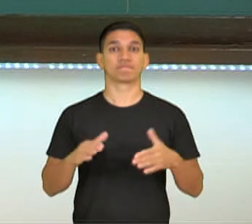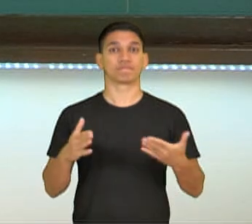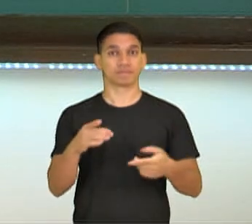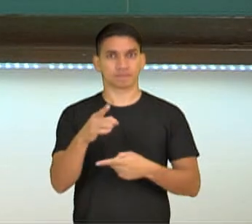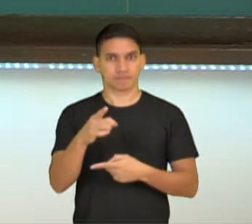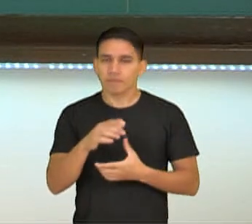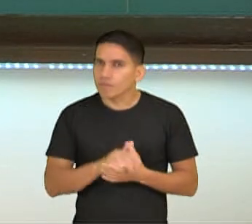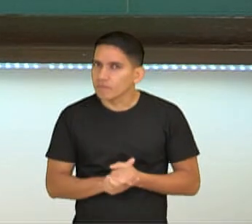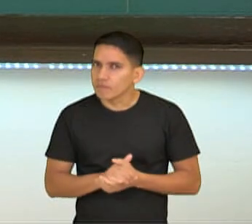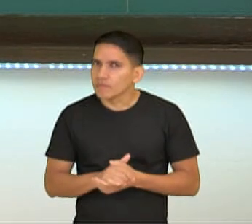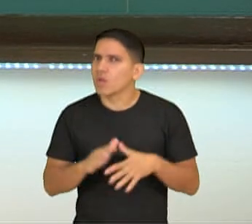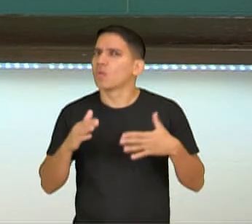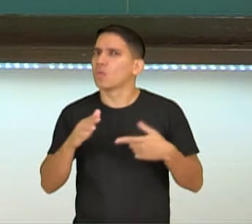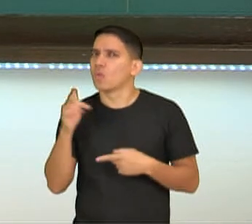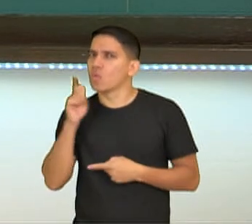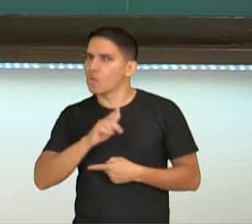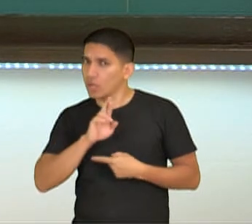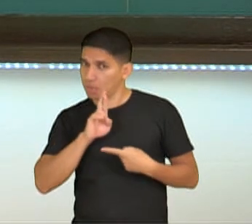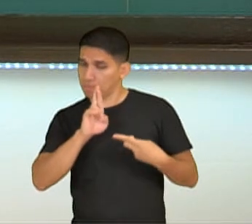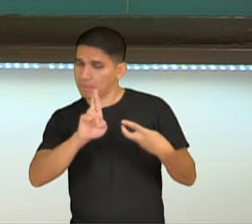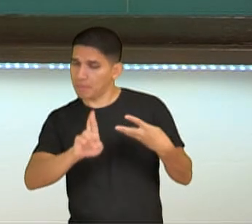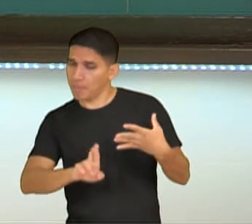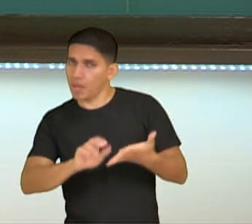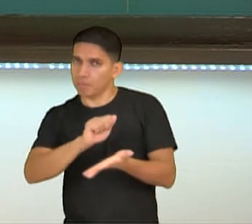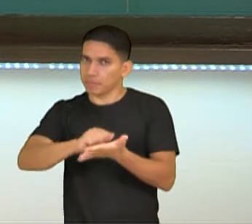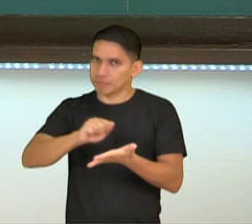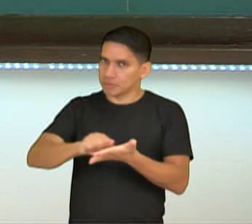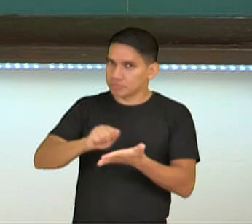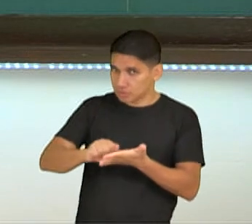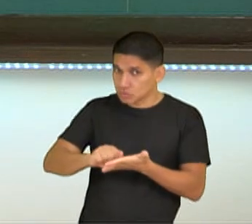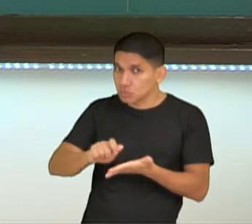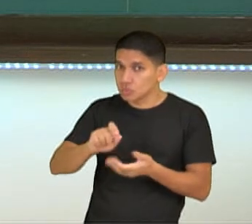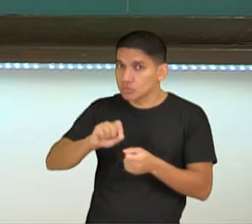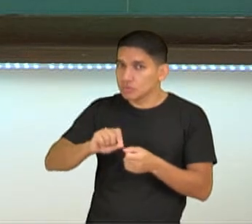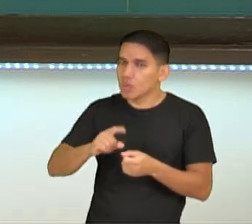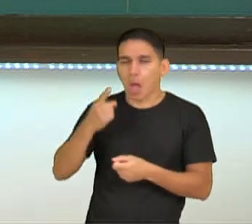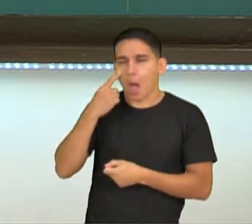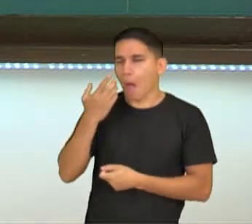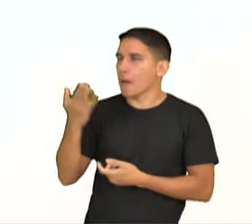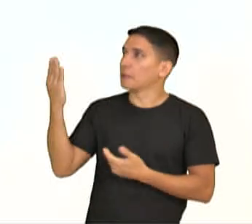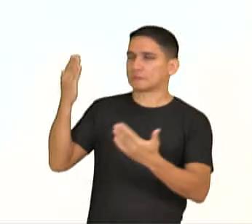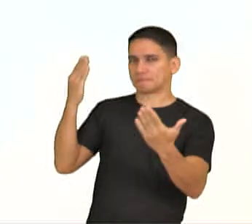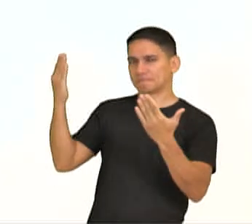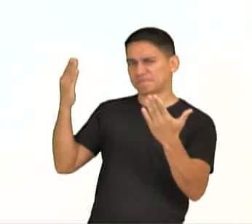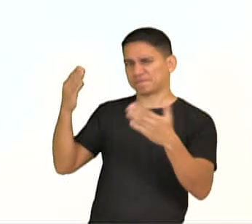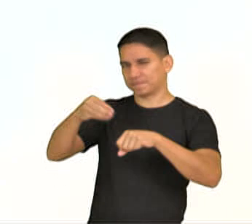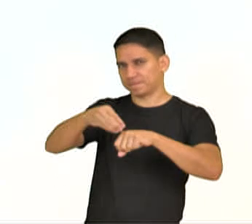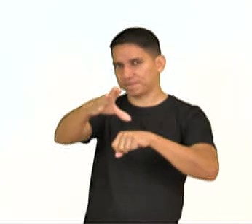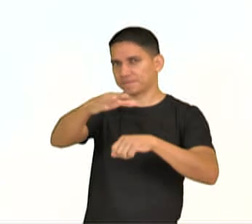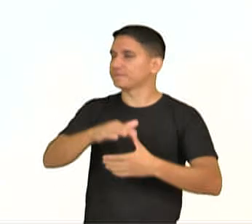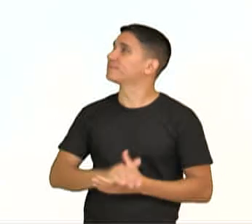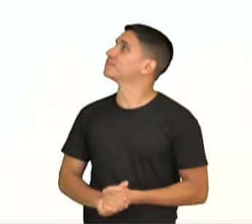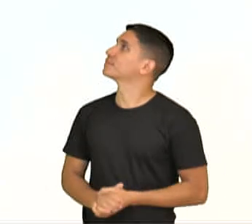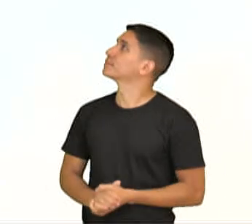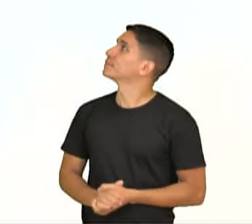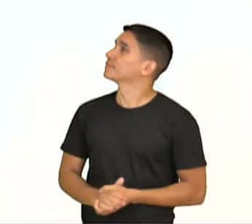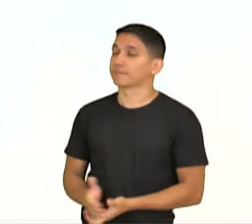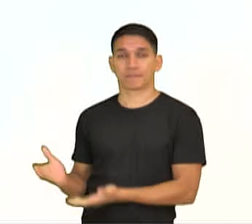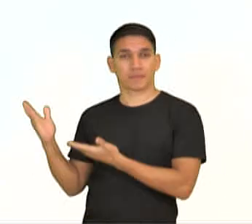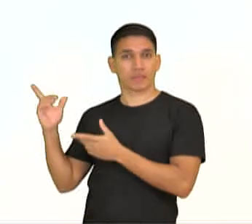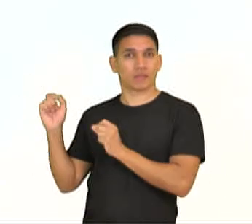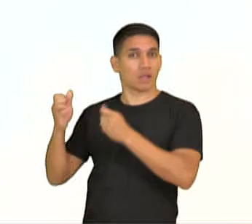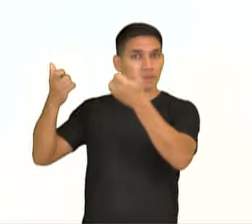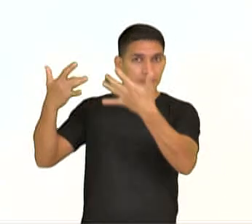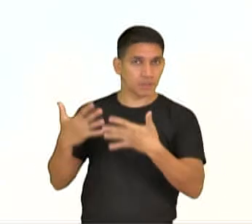Então, estudante, qual foi a resposta que você marcou aí, que você escreveu no seu caderno? Vamos ver uma possibilidade? Então aqui, ó,